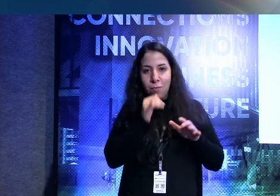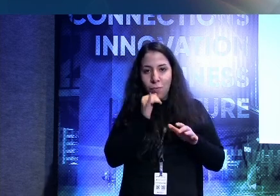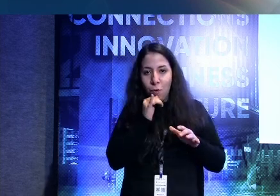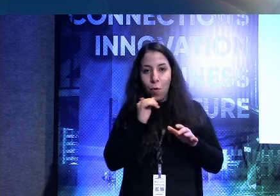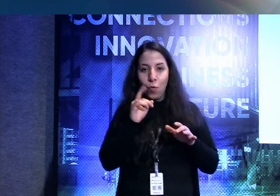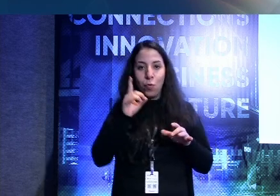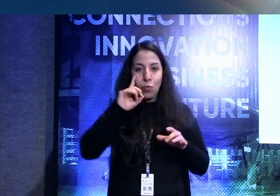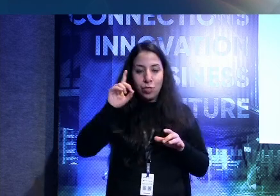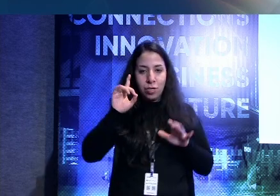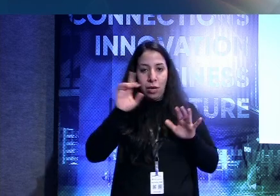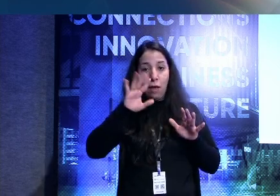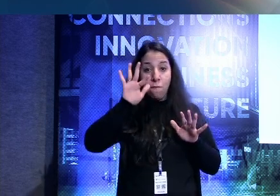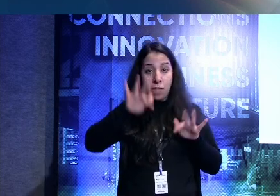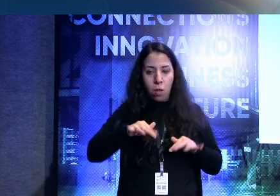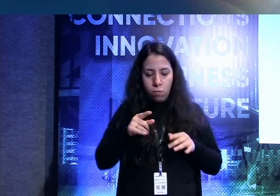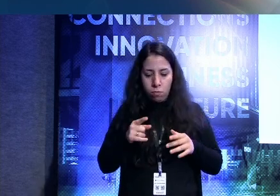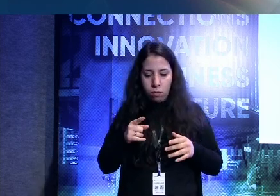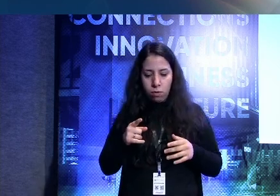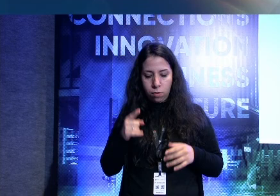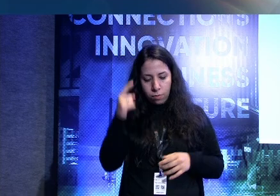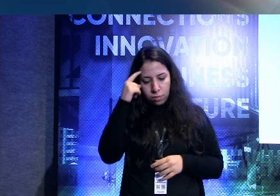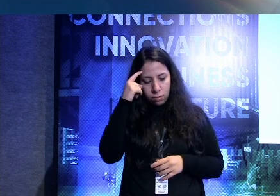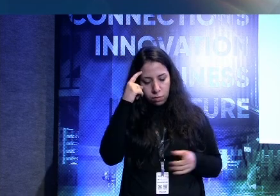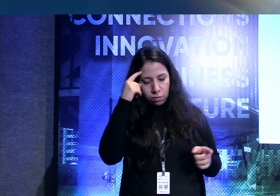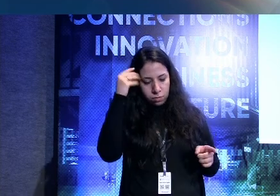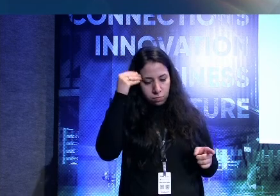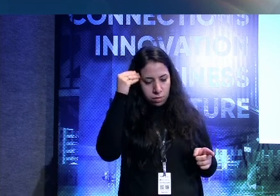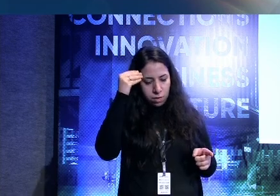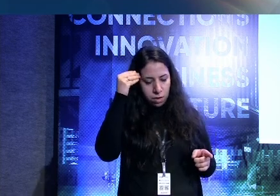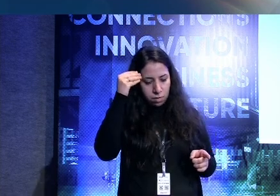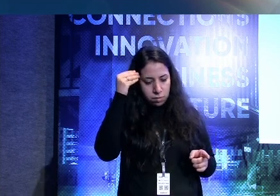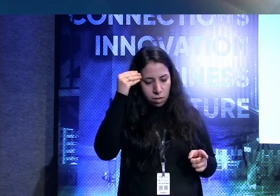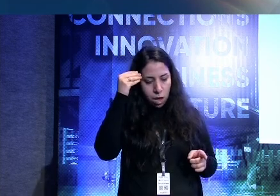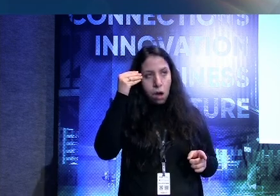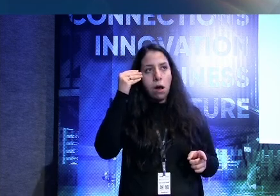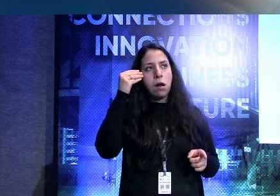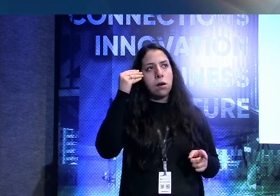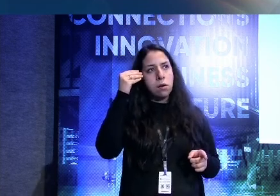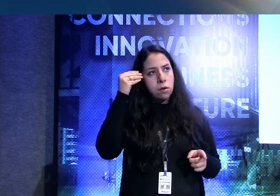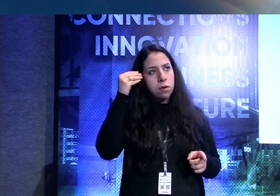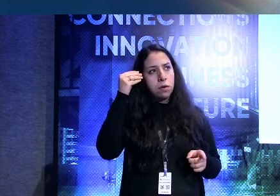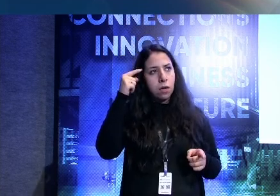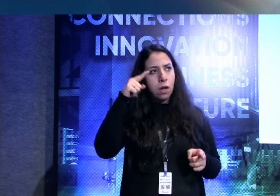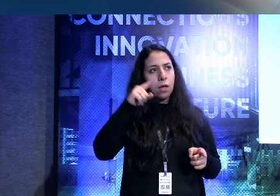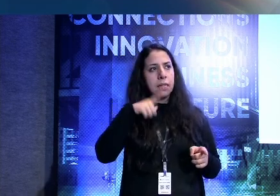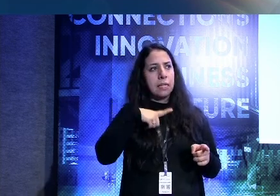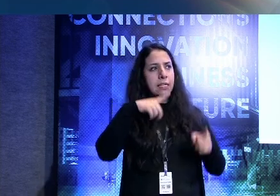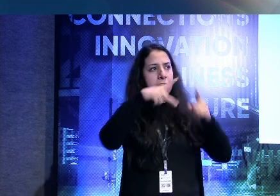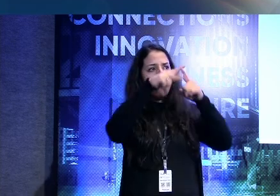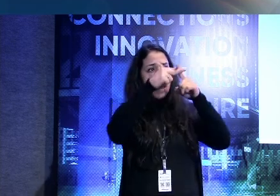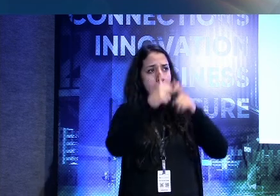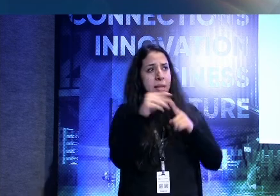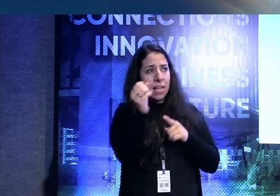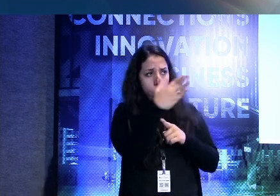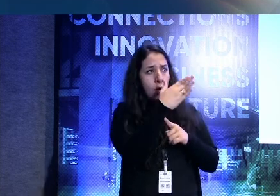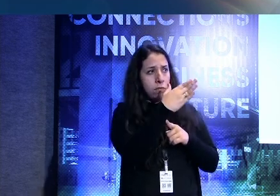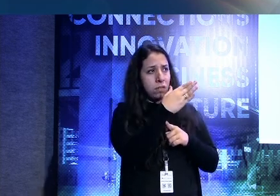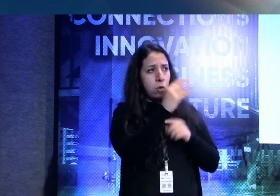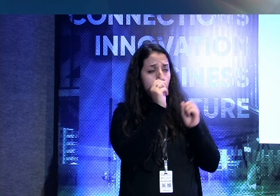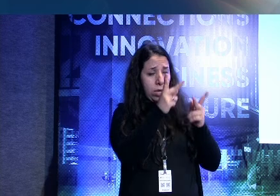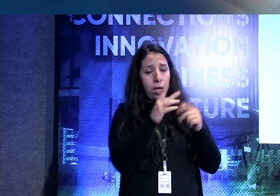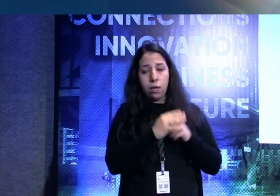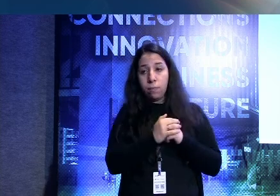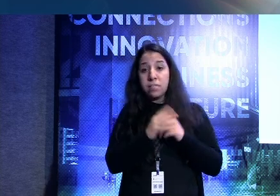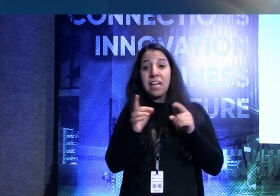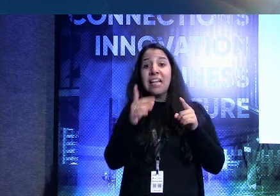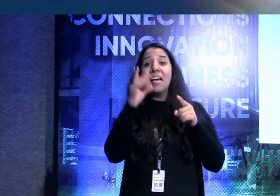por isso, né? Então, não é realmente sobre você implementar uma nova ferramenta, mas tudo aquilo que ela leva de detalhe. Putz, eu vou ter que agora, em vez de mandar um e-mail, eu